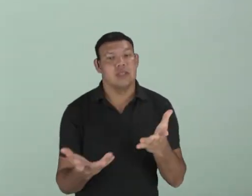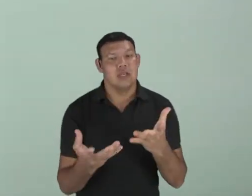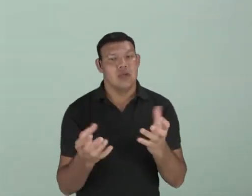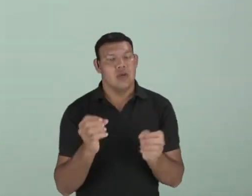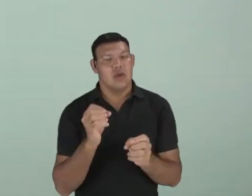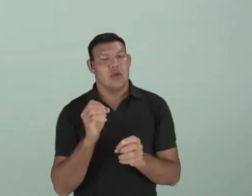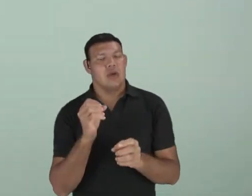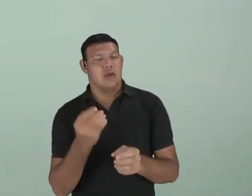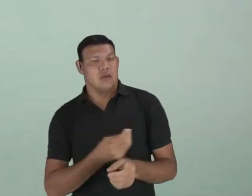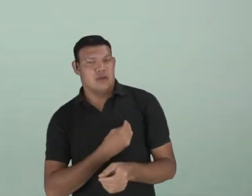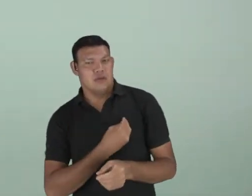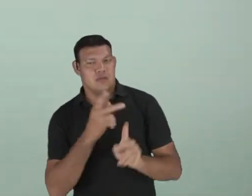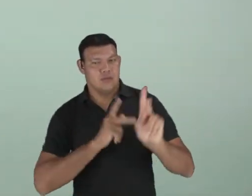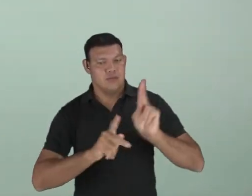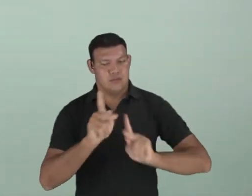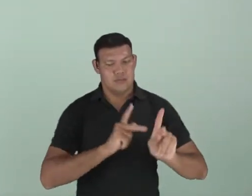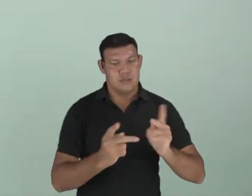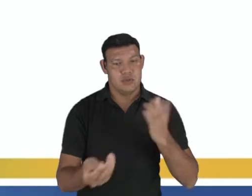tá bom?